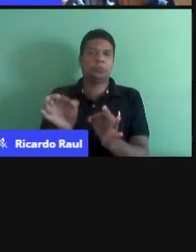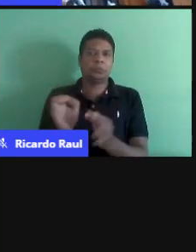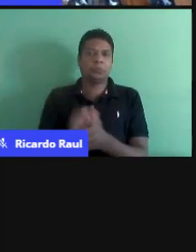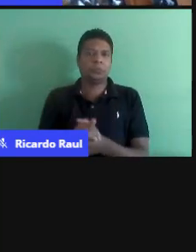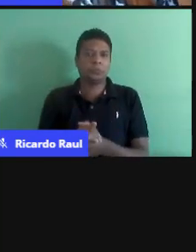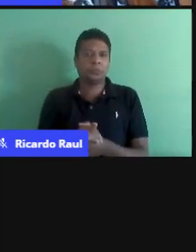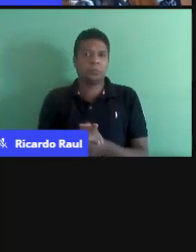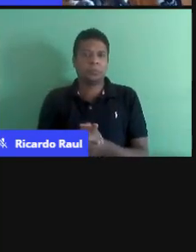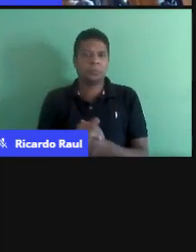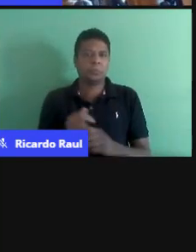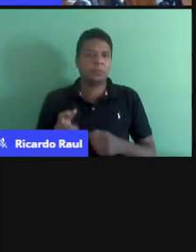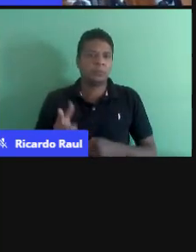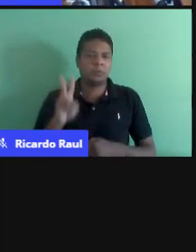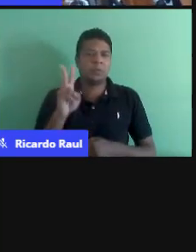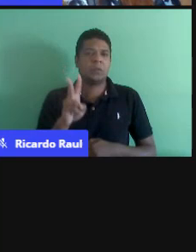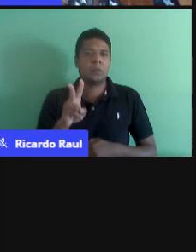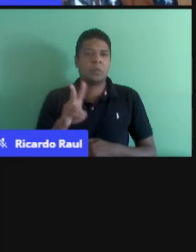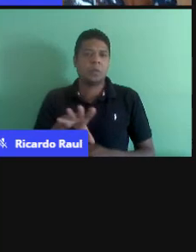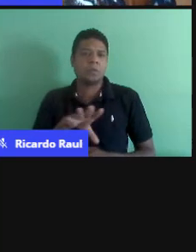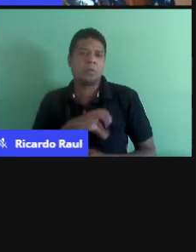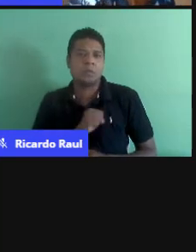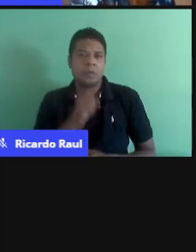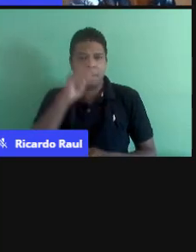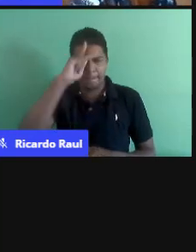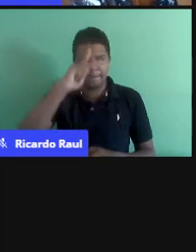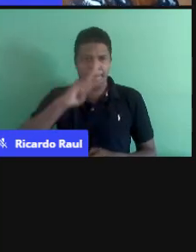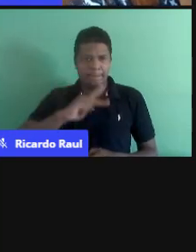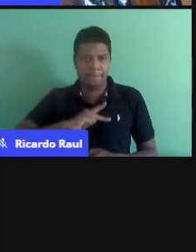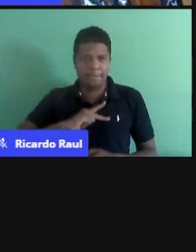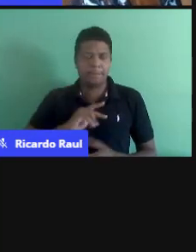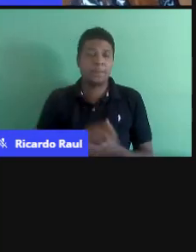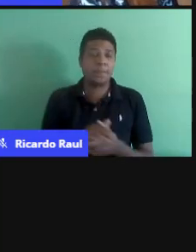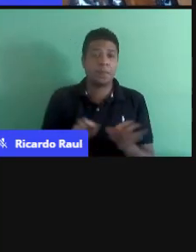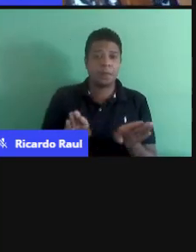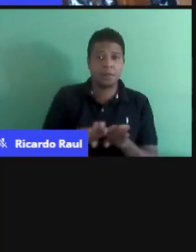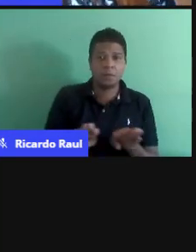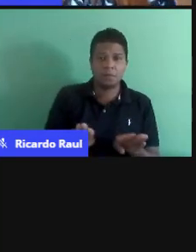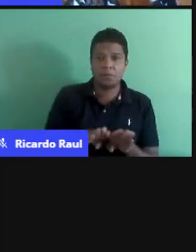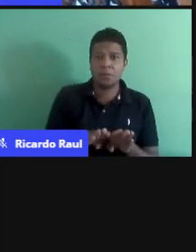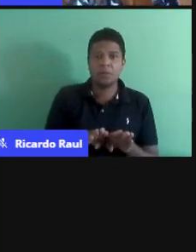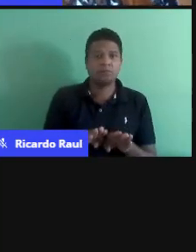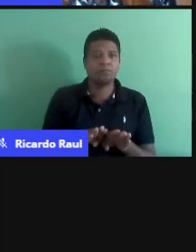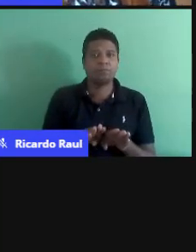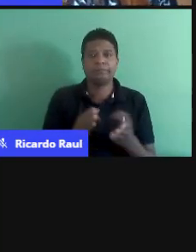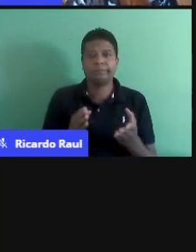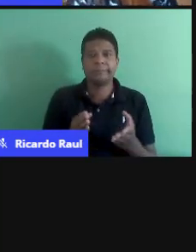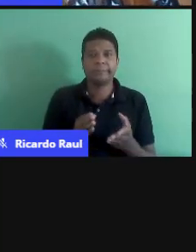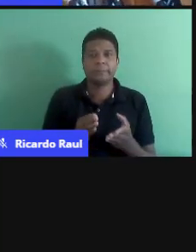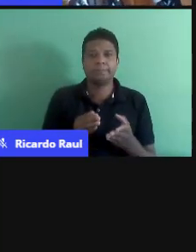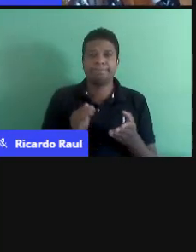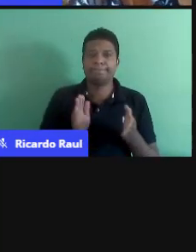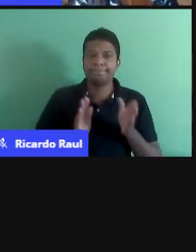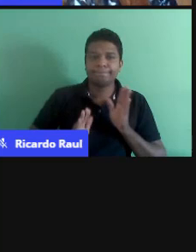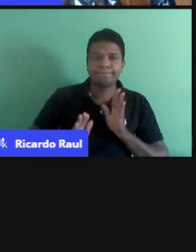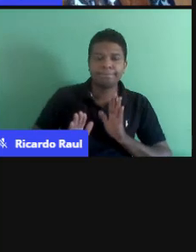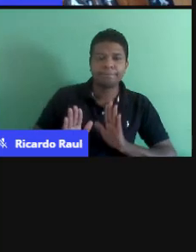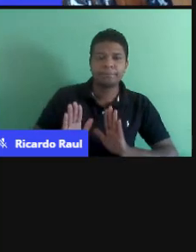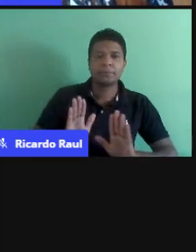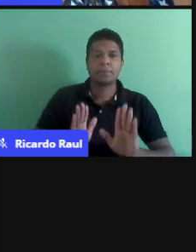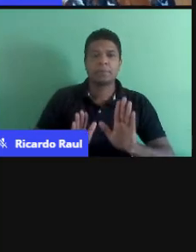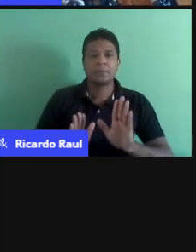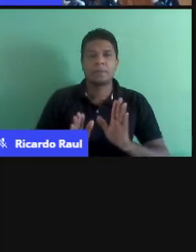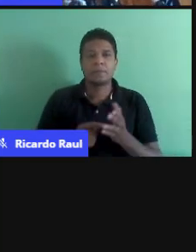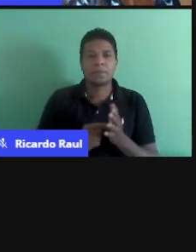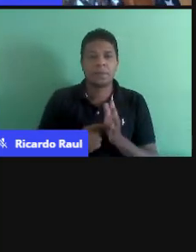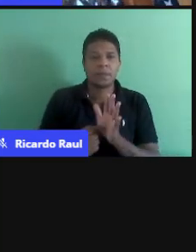de acordo com o gosto pessoal. Então, assim também, como não é recomendável apresentar às nossas crianças obras